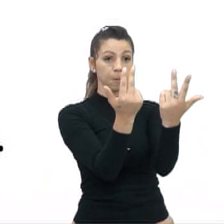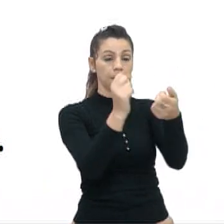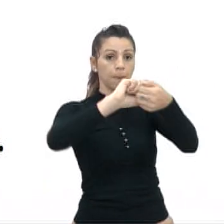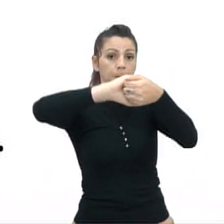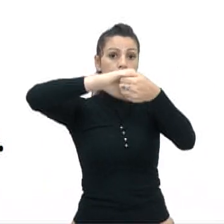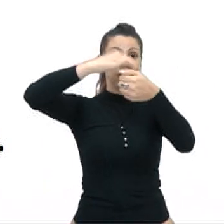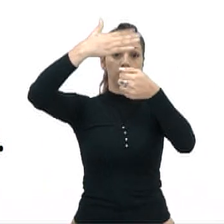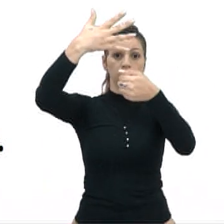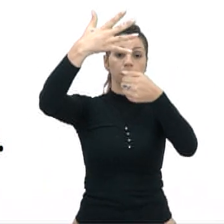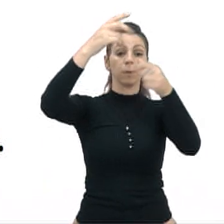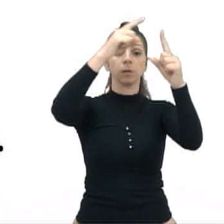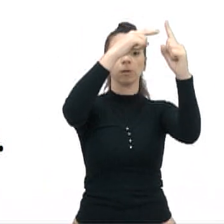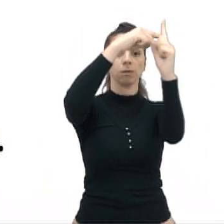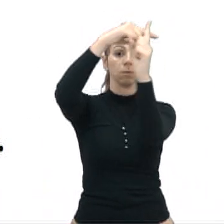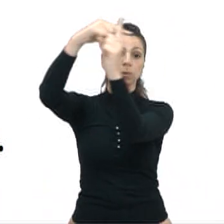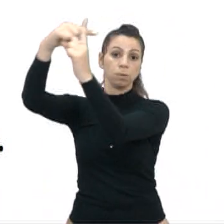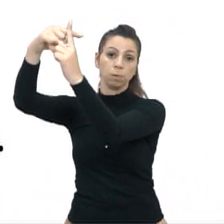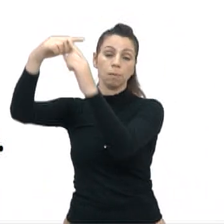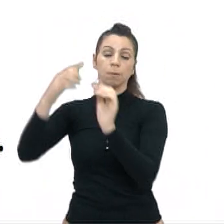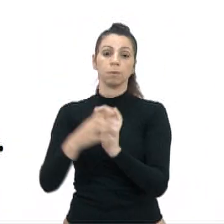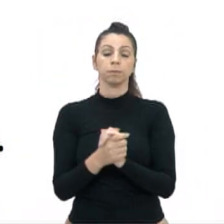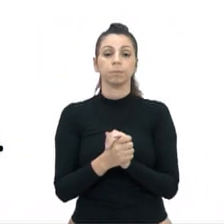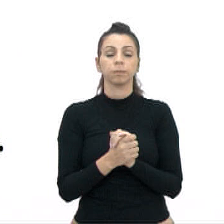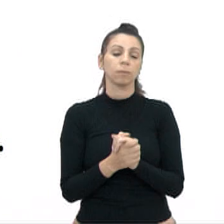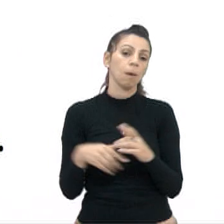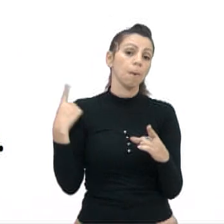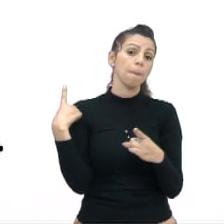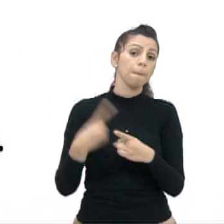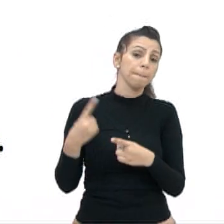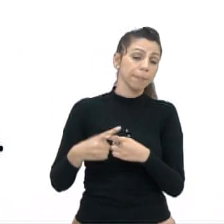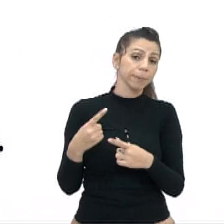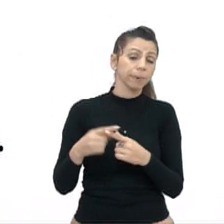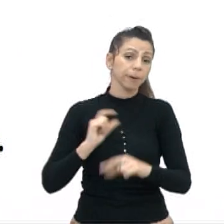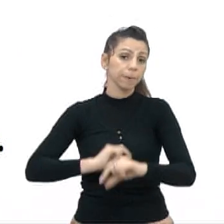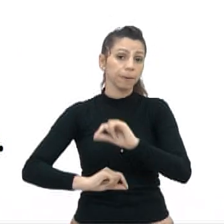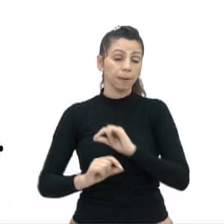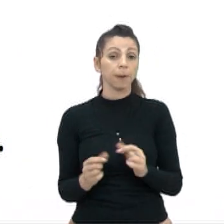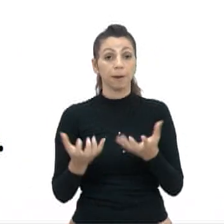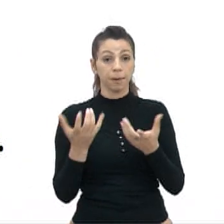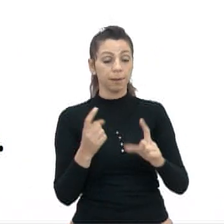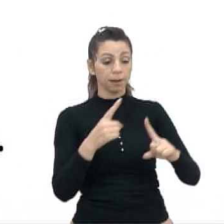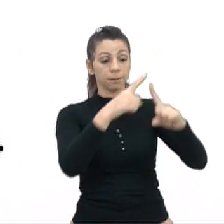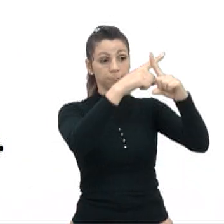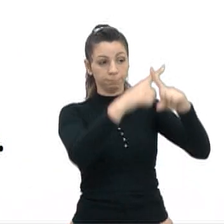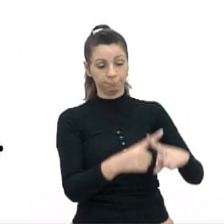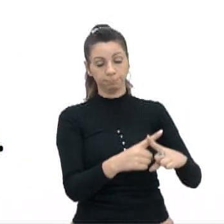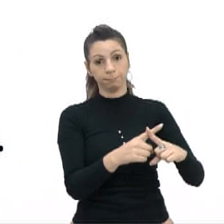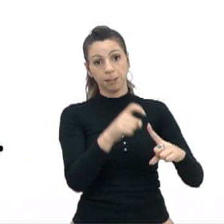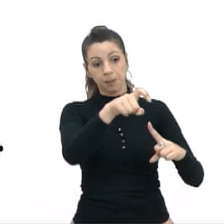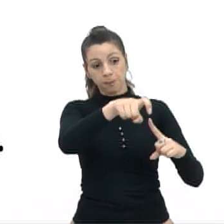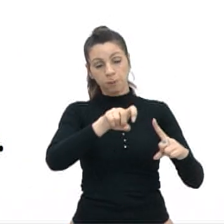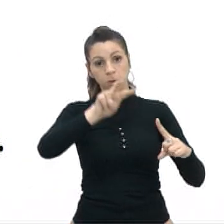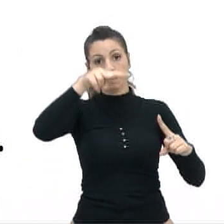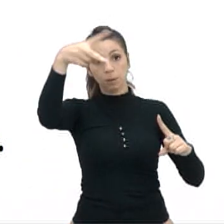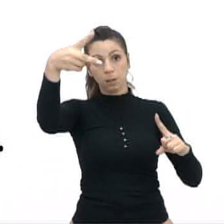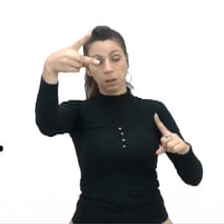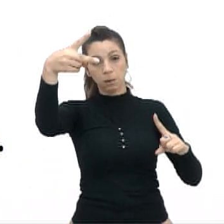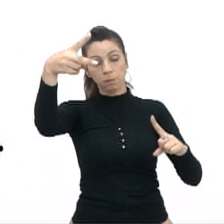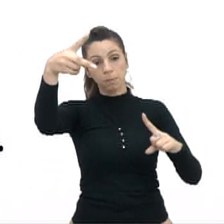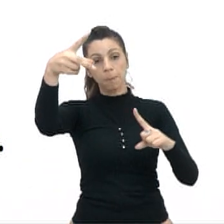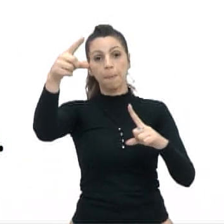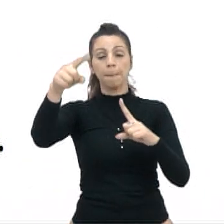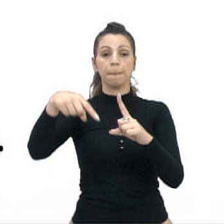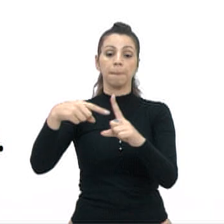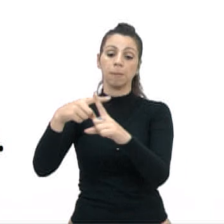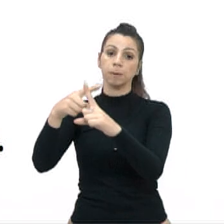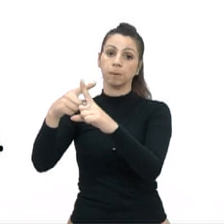expoentes. Por quê? Porque digamos que você quer multiplicar x ao quadrado com x ao cubo.